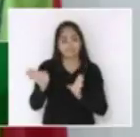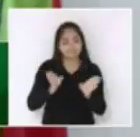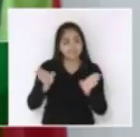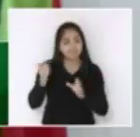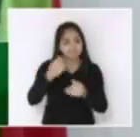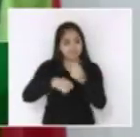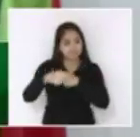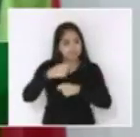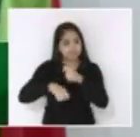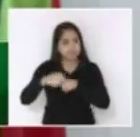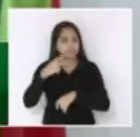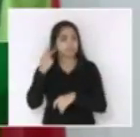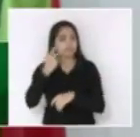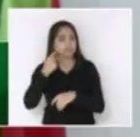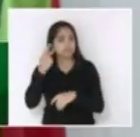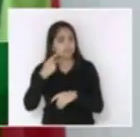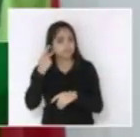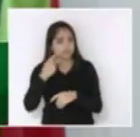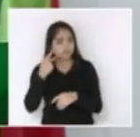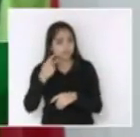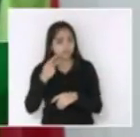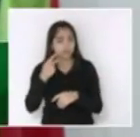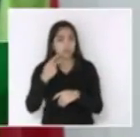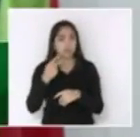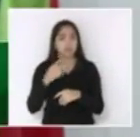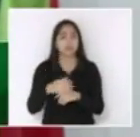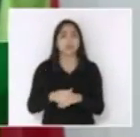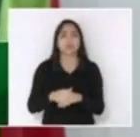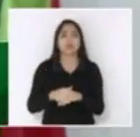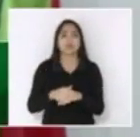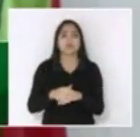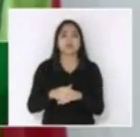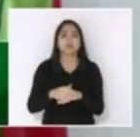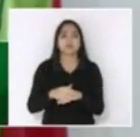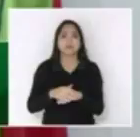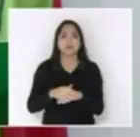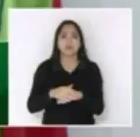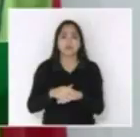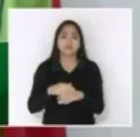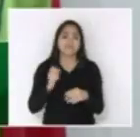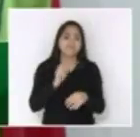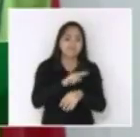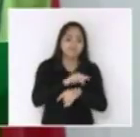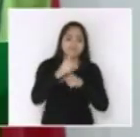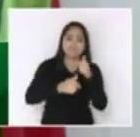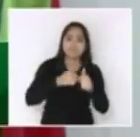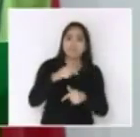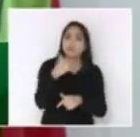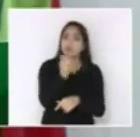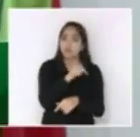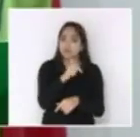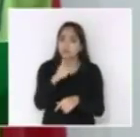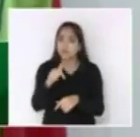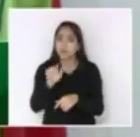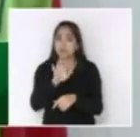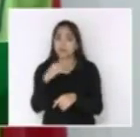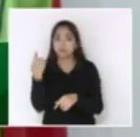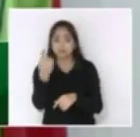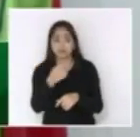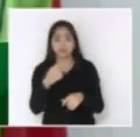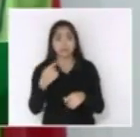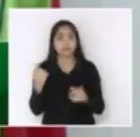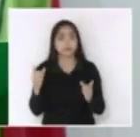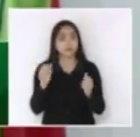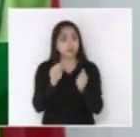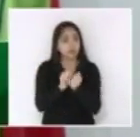política, com perspectivas de nova onda de desmonte e desemprego, Precisamos reunir e fortalecer o diálogo entre